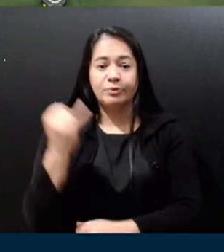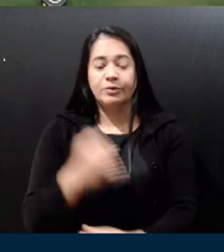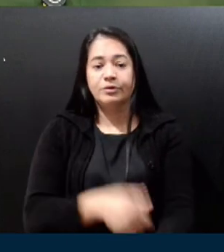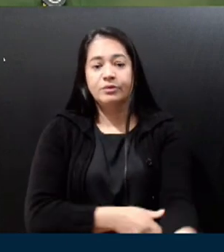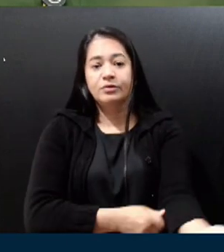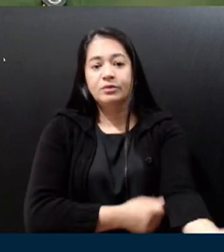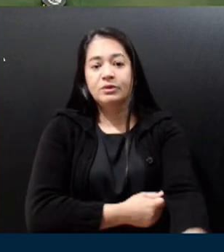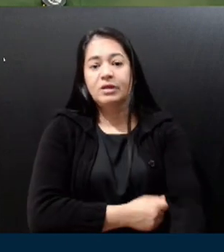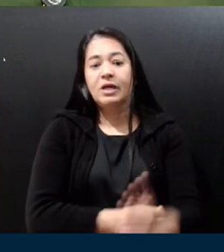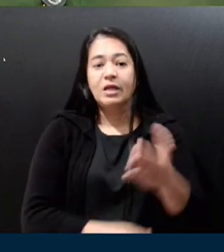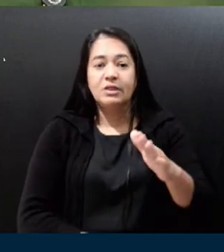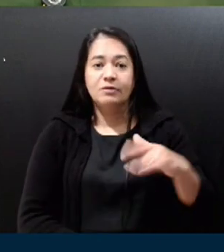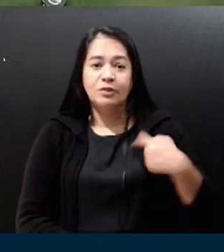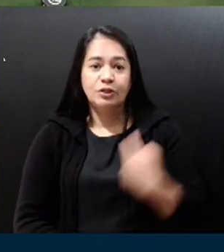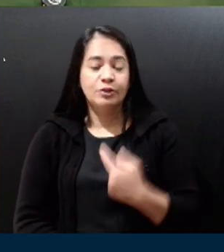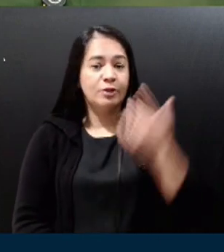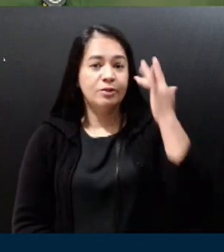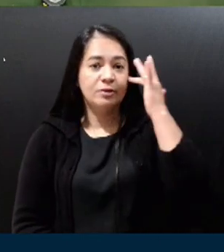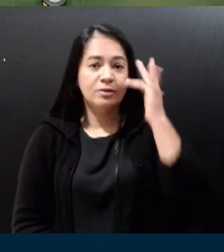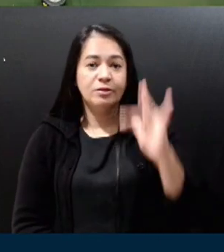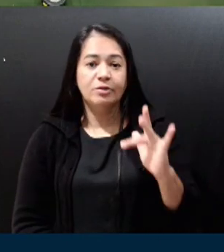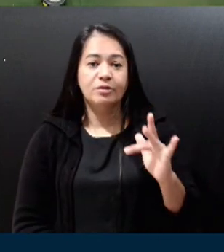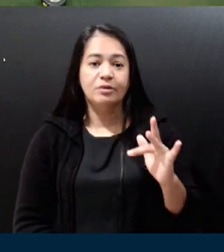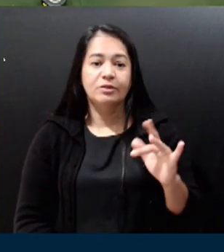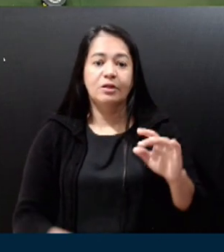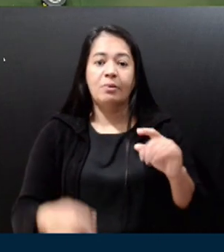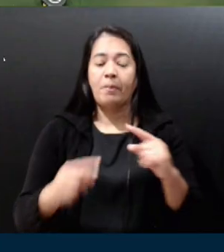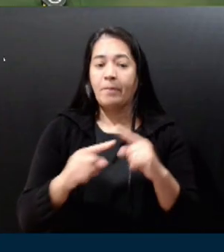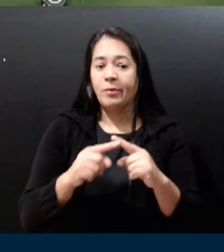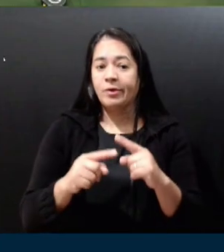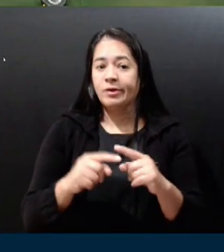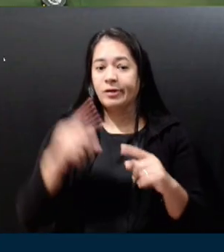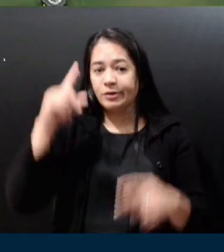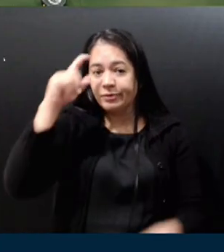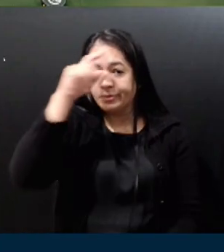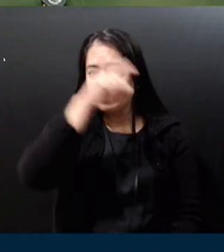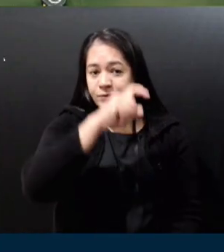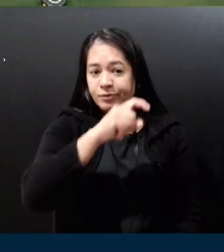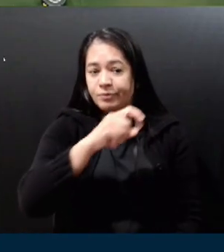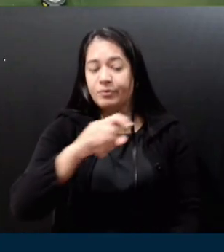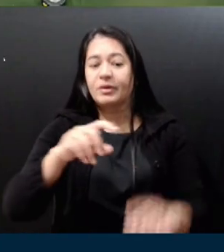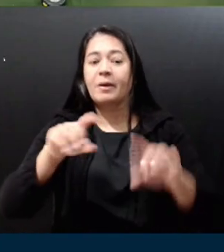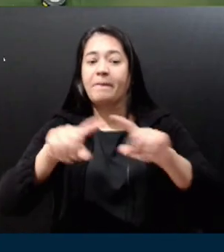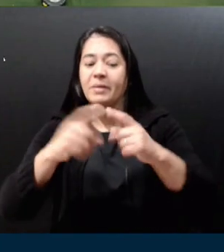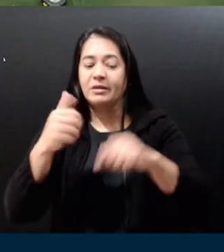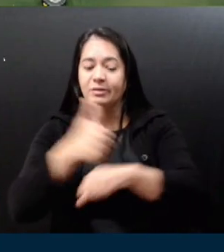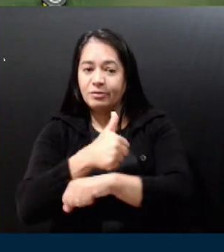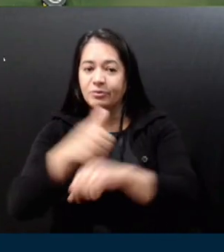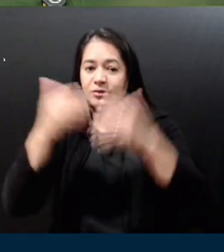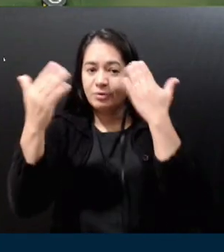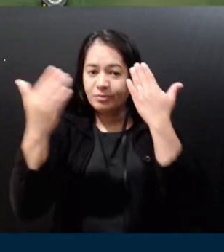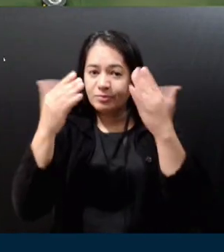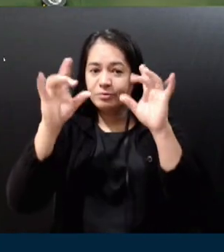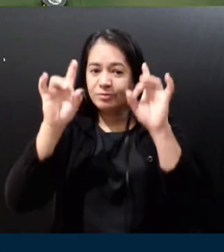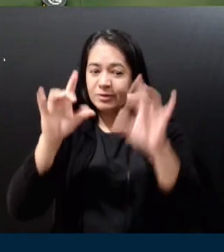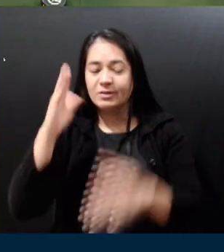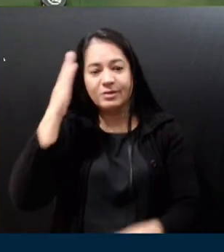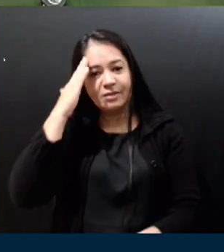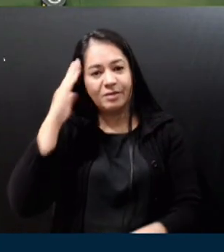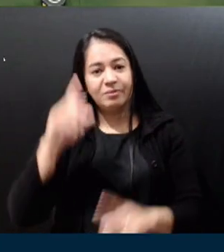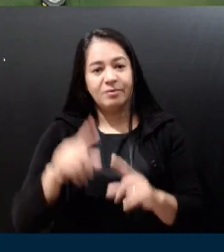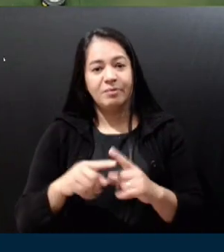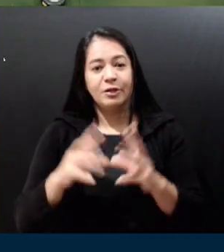lidar com esses temas complexos do coração. O especialista sabe, mas não é todo mundo que sabe. Então, primeiro